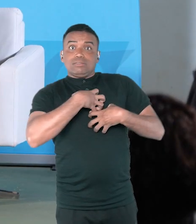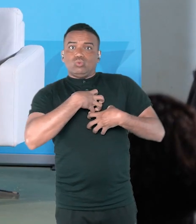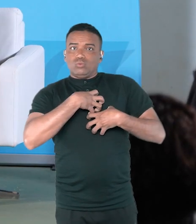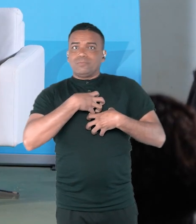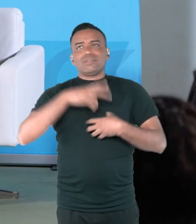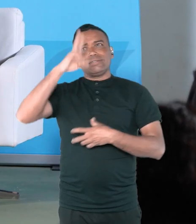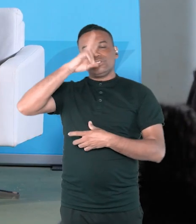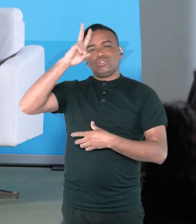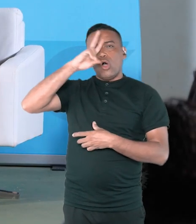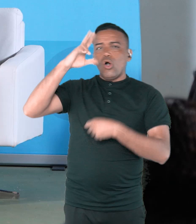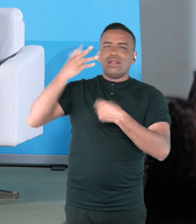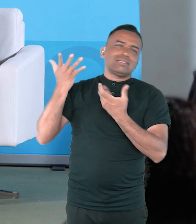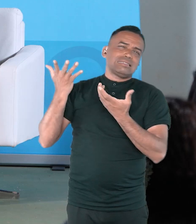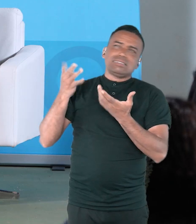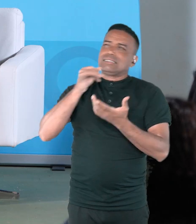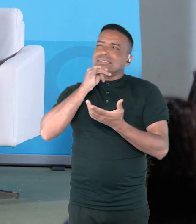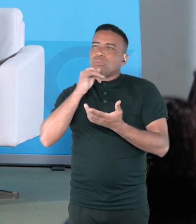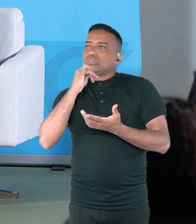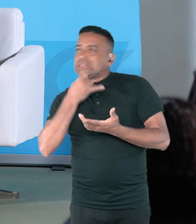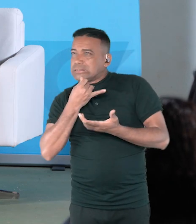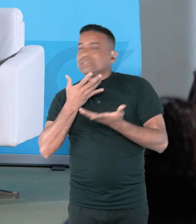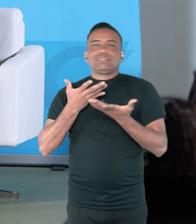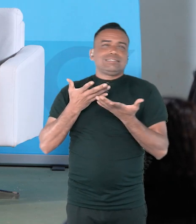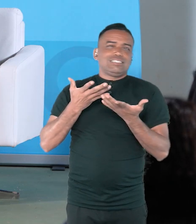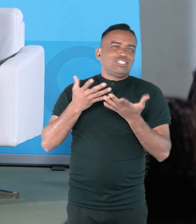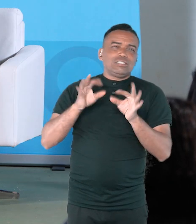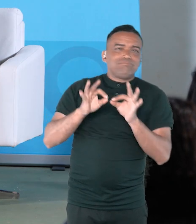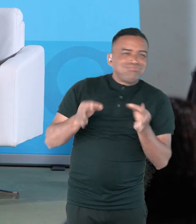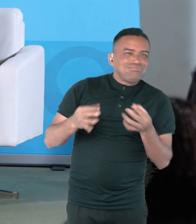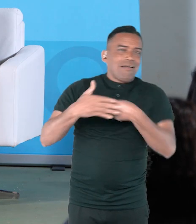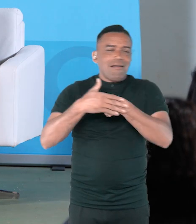quando a gente recebeu, são histórias melancólicas, porque quando a gente fez a